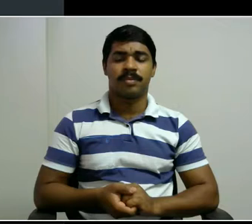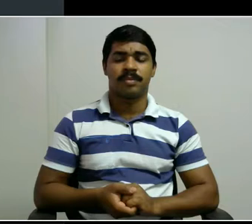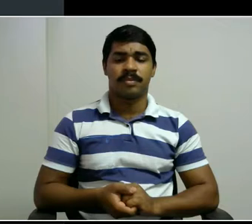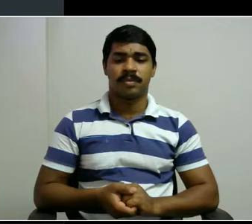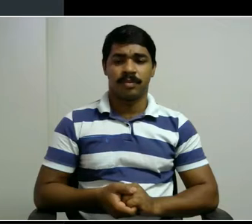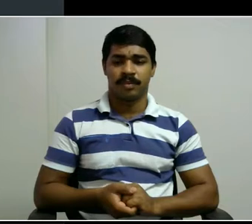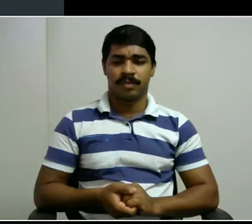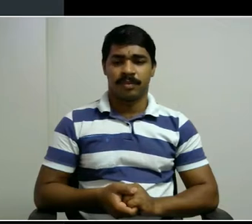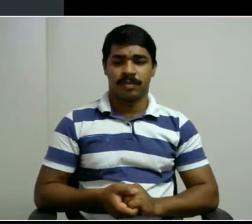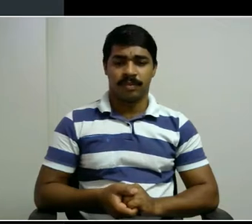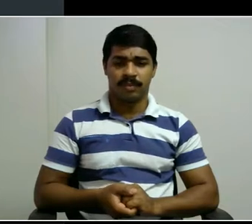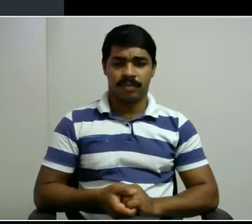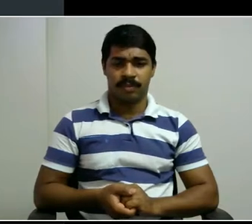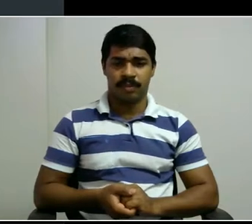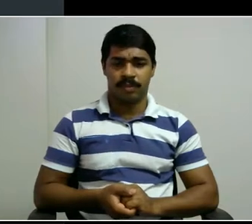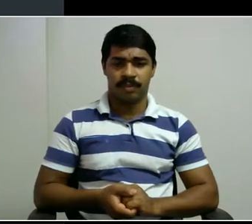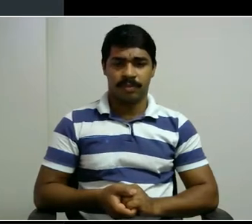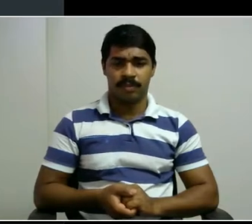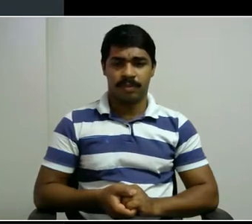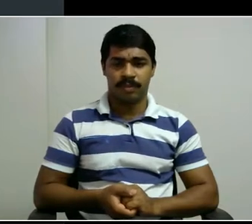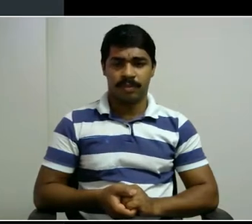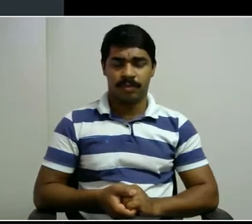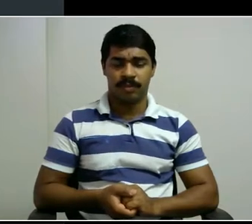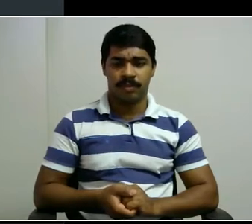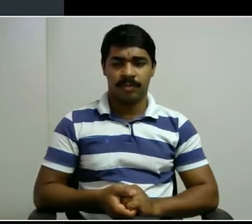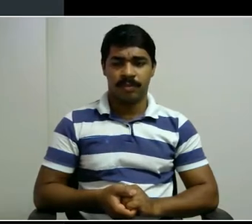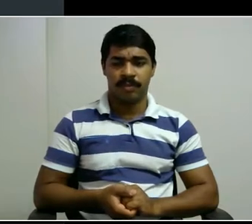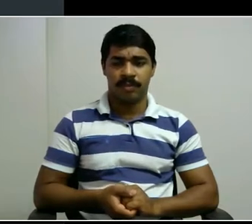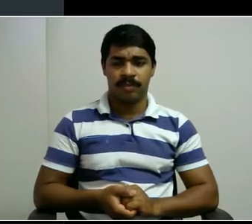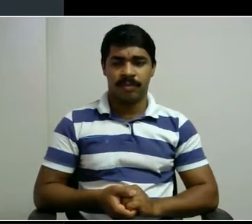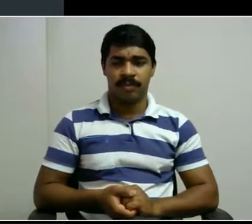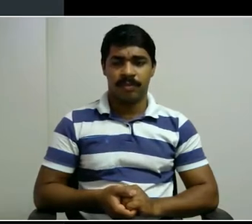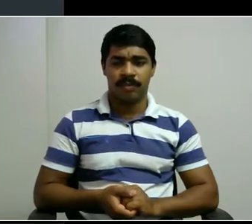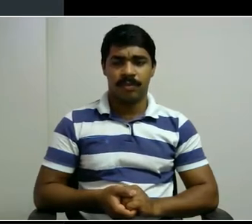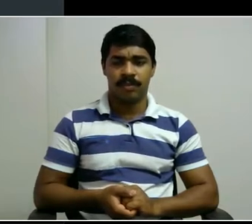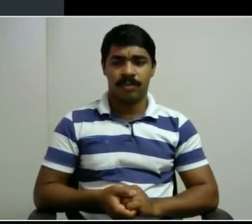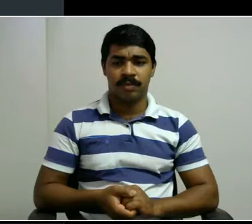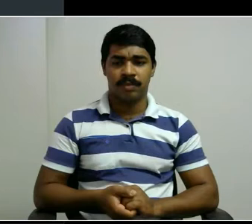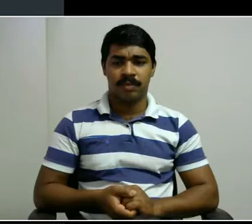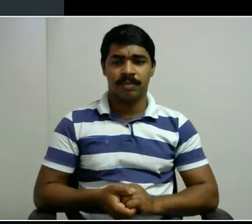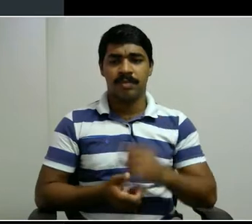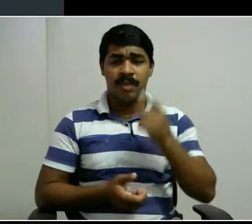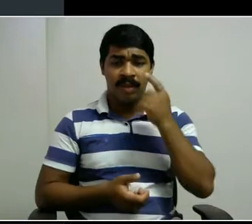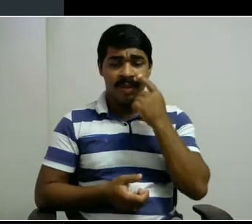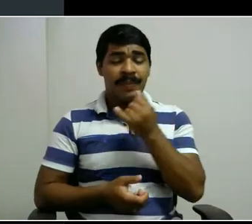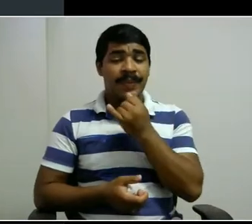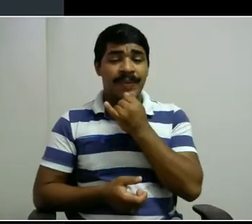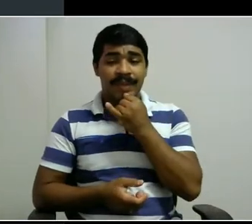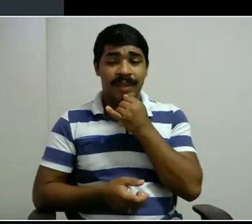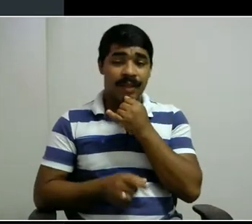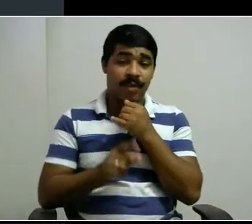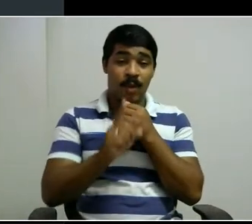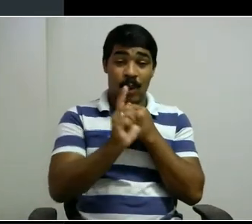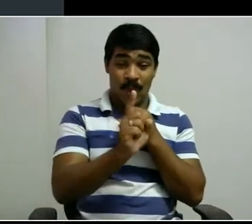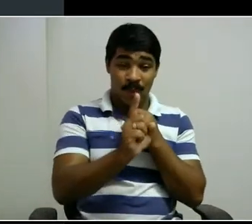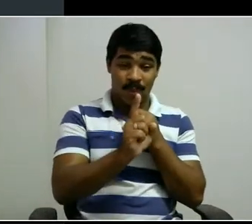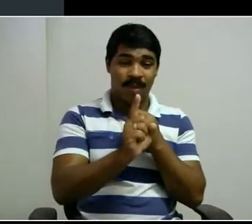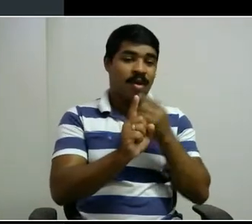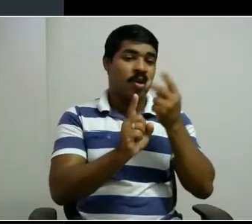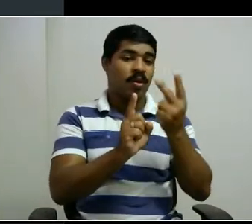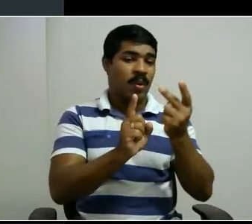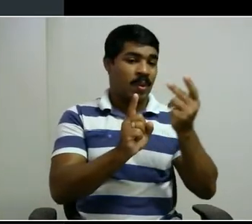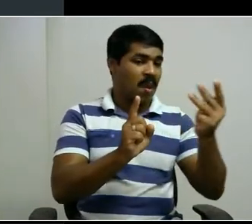Tá? Ou seja, qualquer valor que eu pegar para x maior que 1, pegar 2, o 3, o 4, a função sempre vai ser